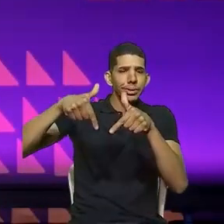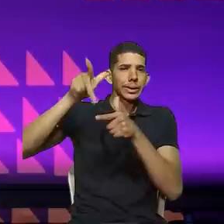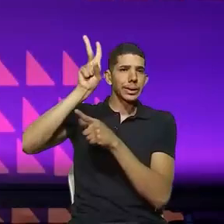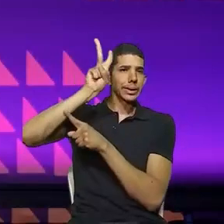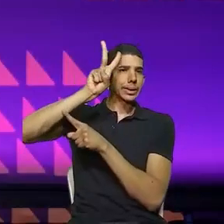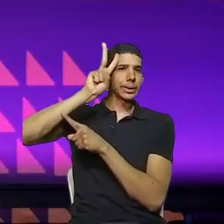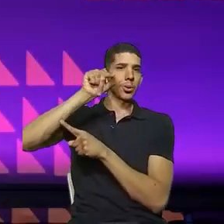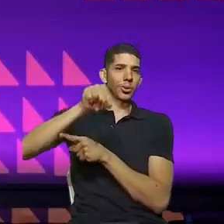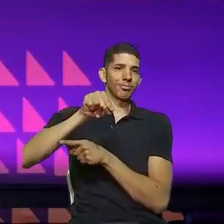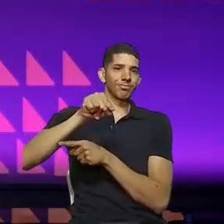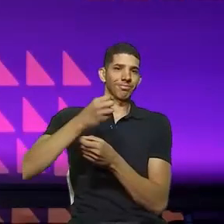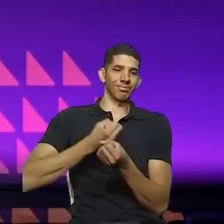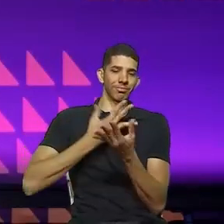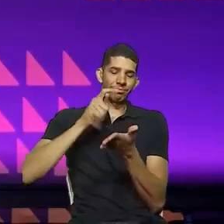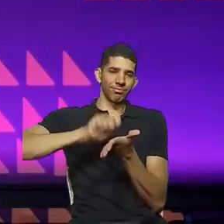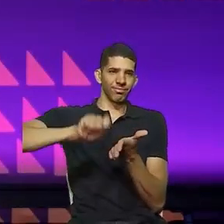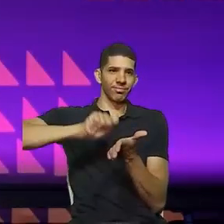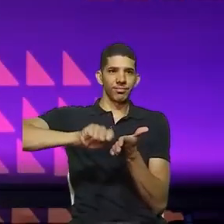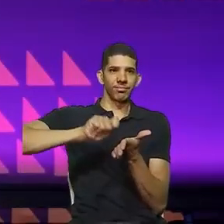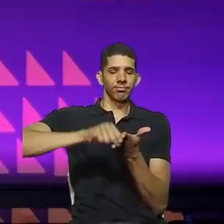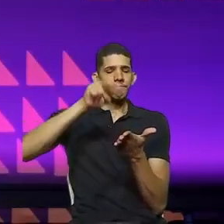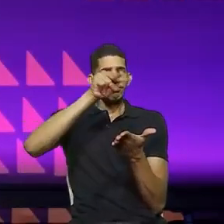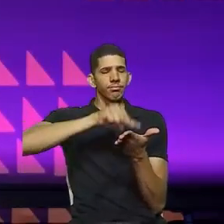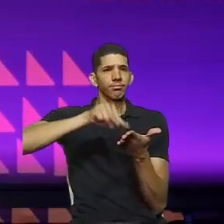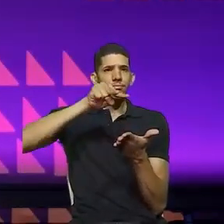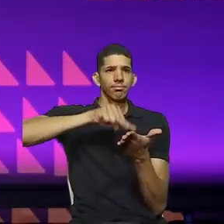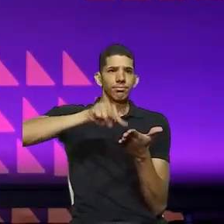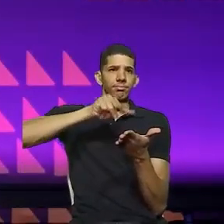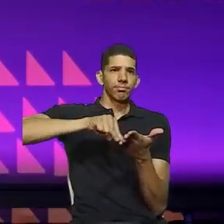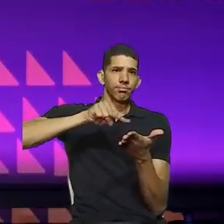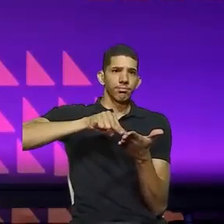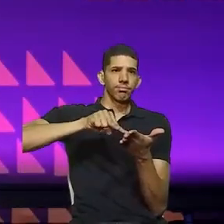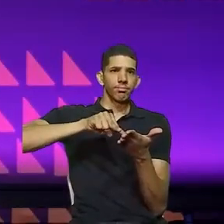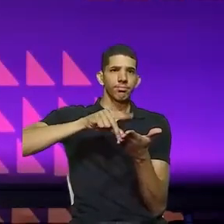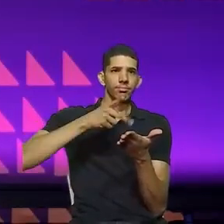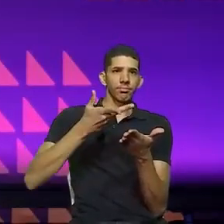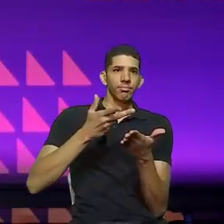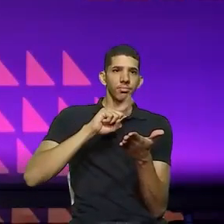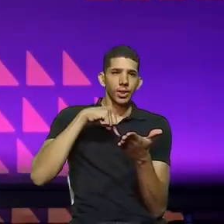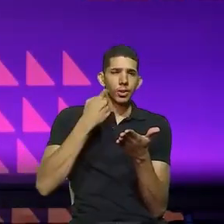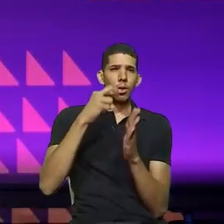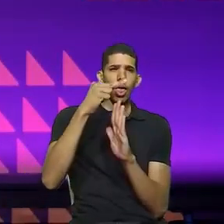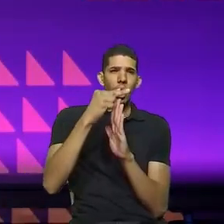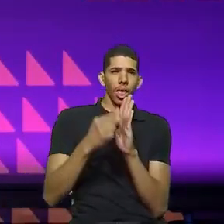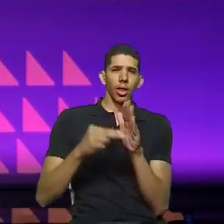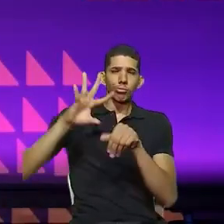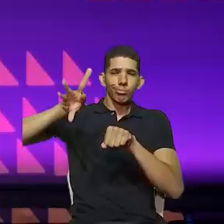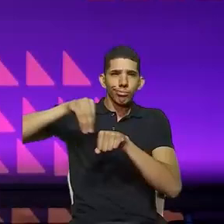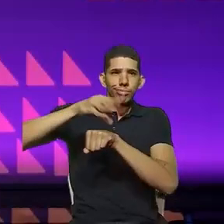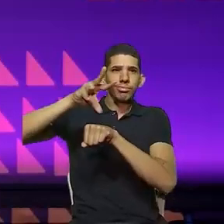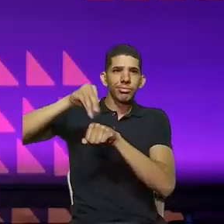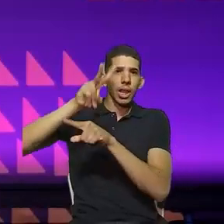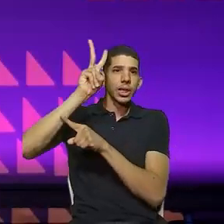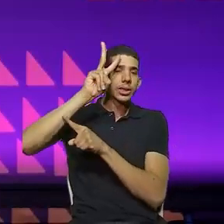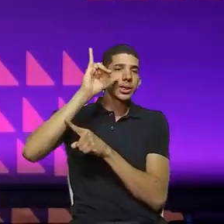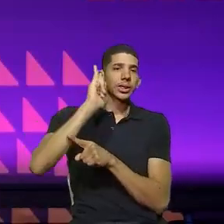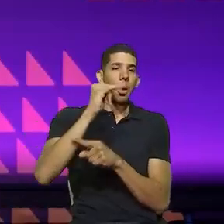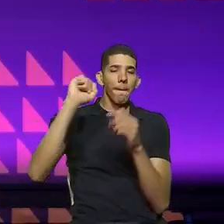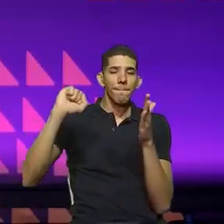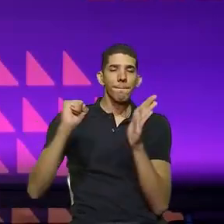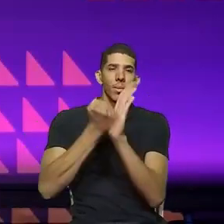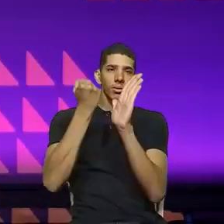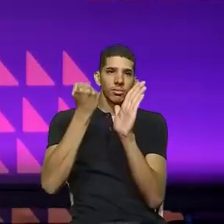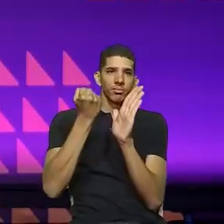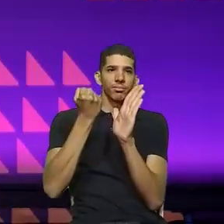senhora contou no livro, Dona Rosinha, eu gostaria que a senhora partilhasse conosco uma história que marcou muito a senhora,